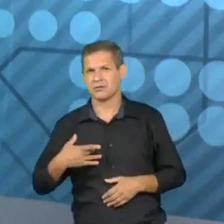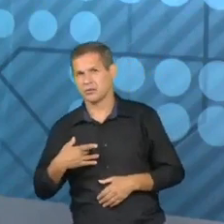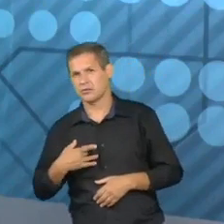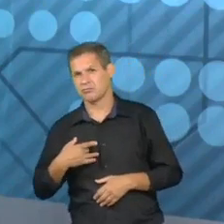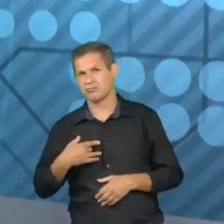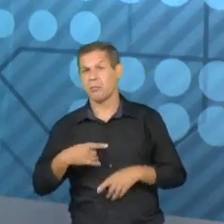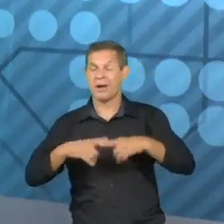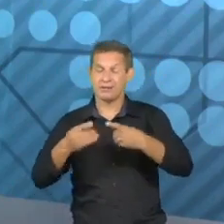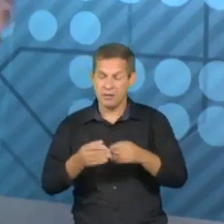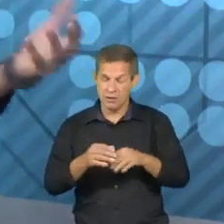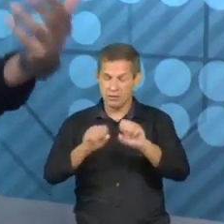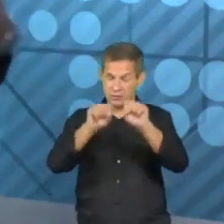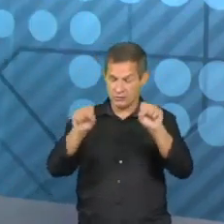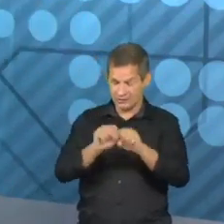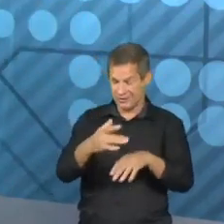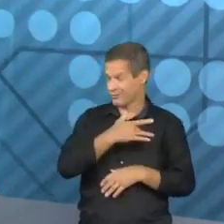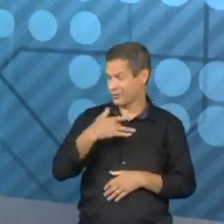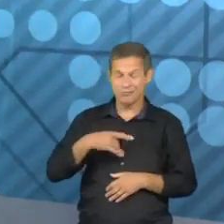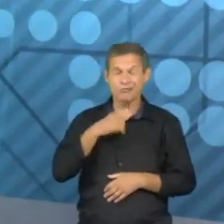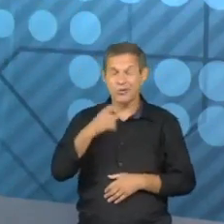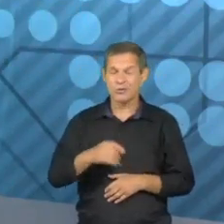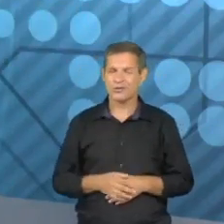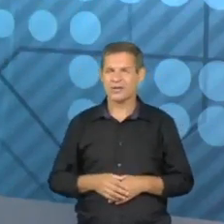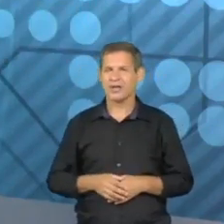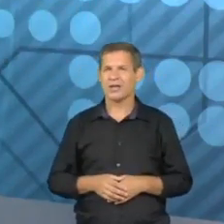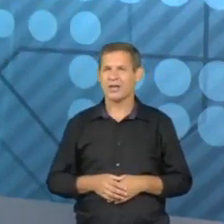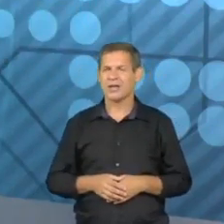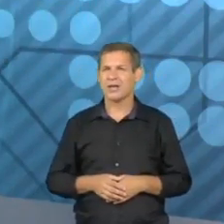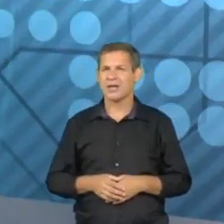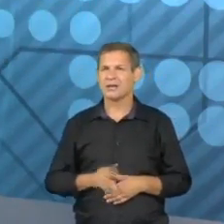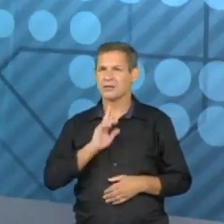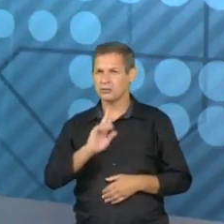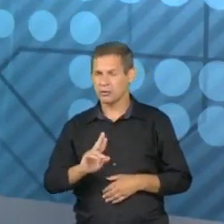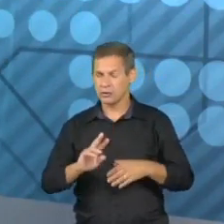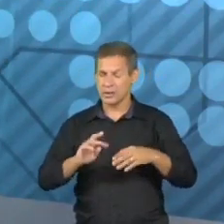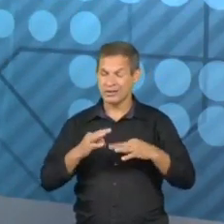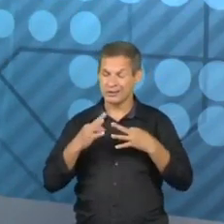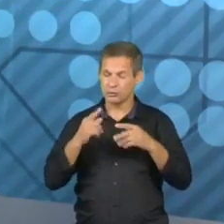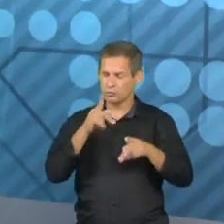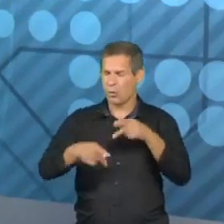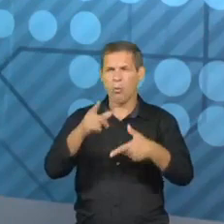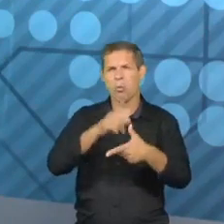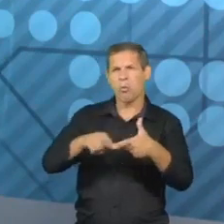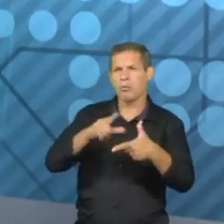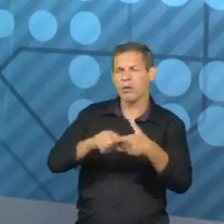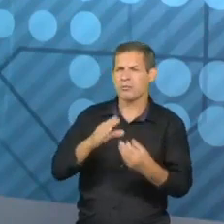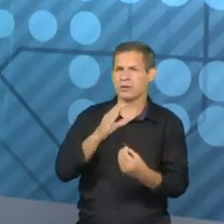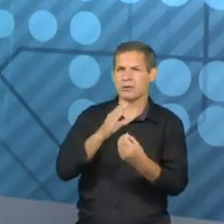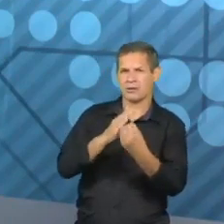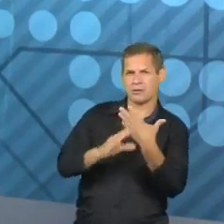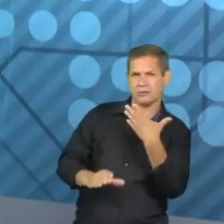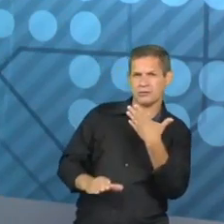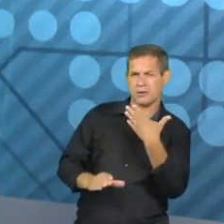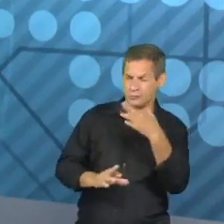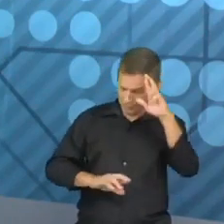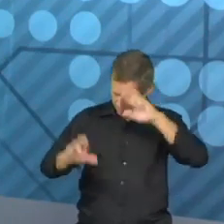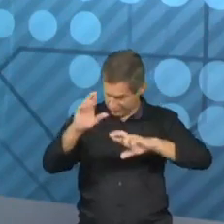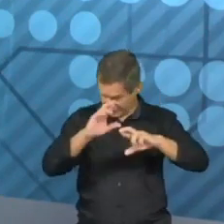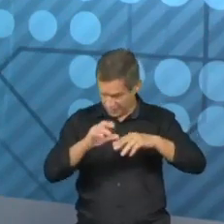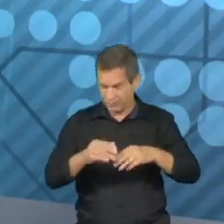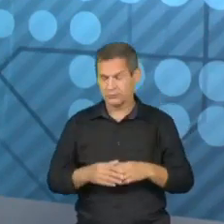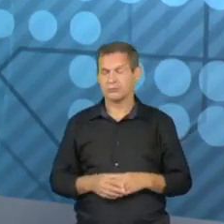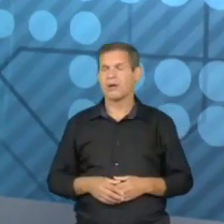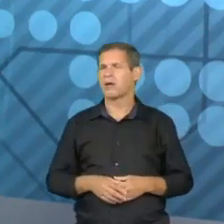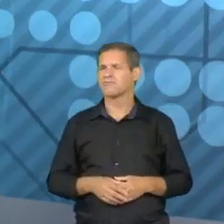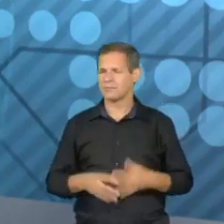caso, porque aquele sistema de saúde não vai abarcar toda a população. Então você tem um problema a ser tratado nesse caso,